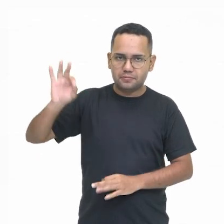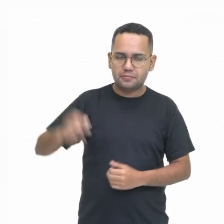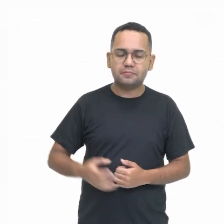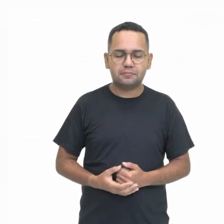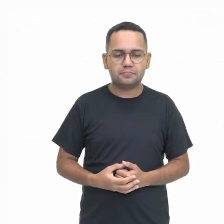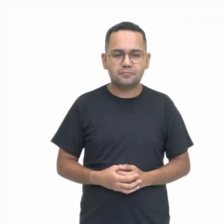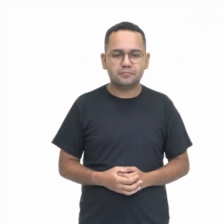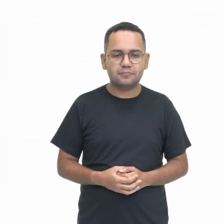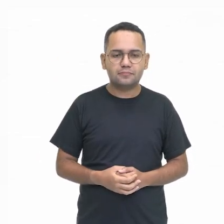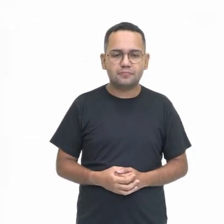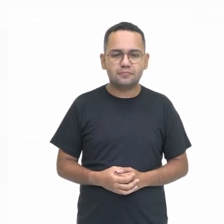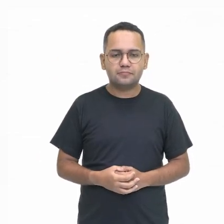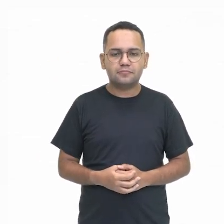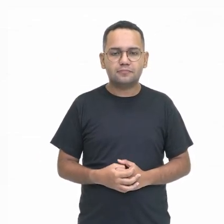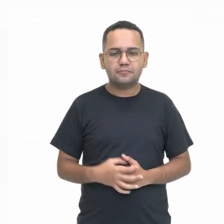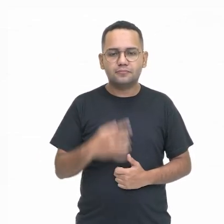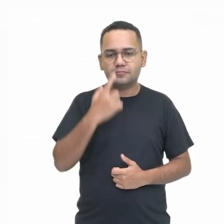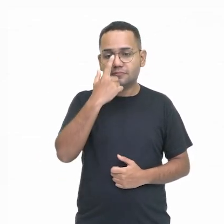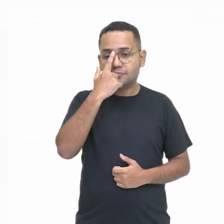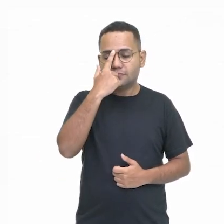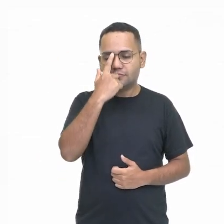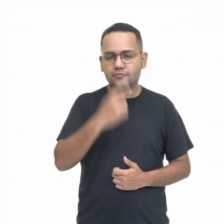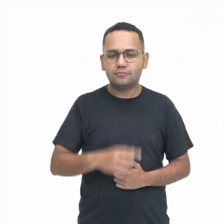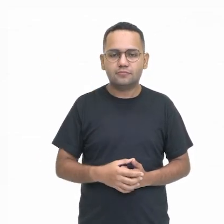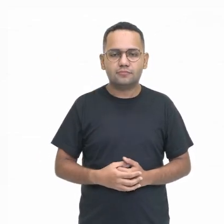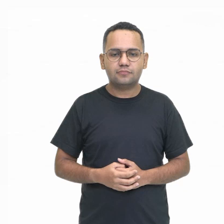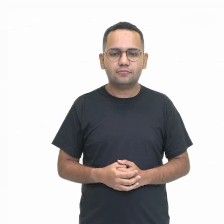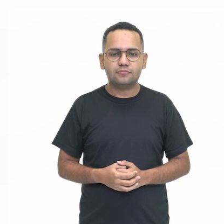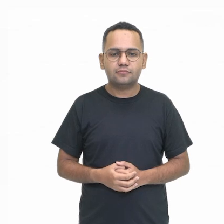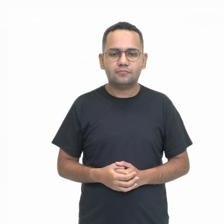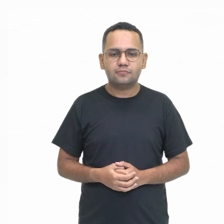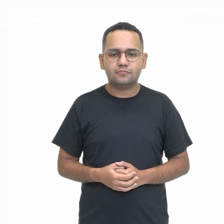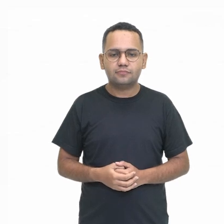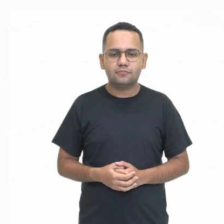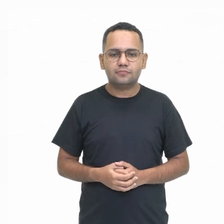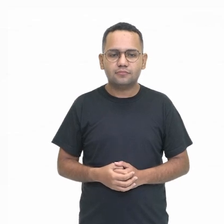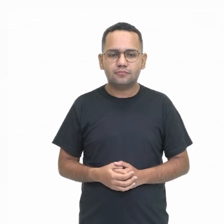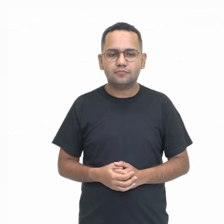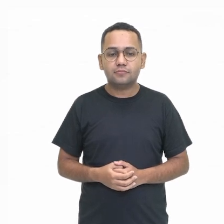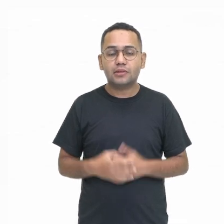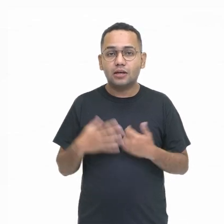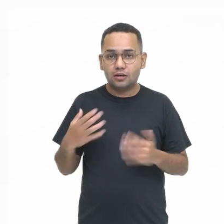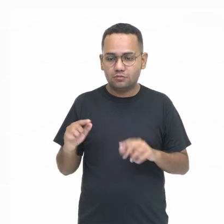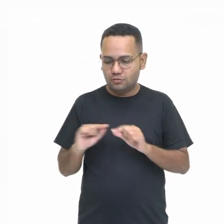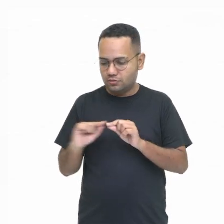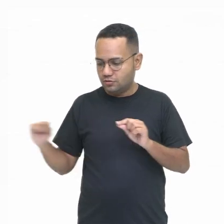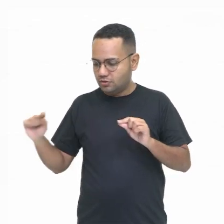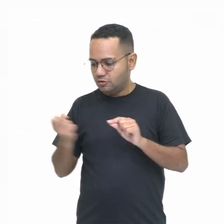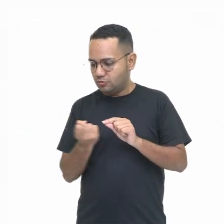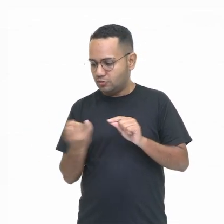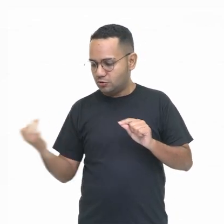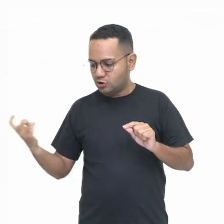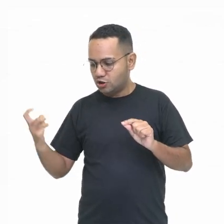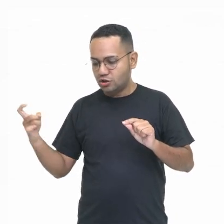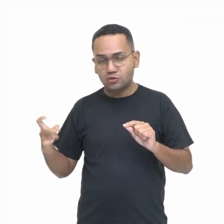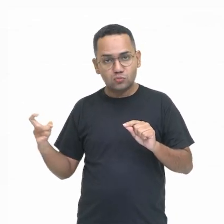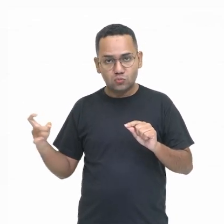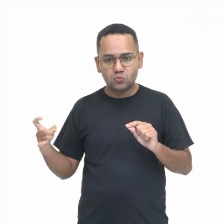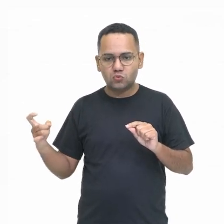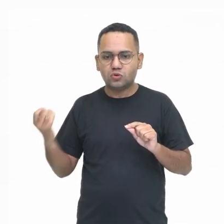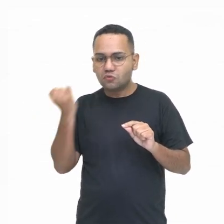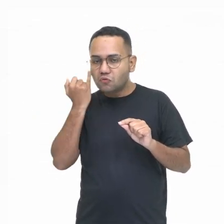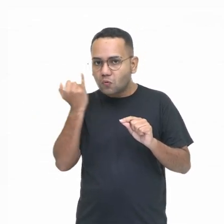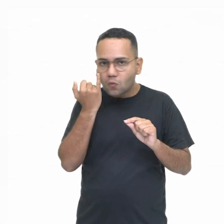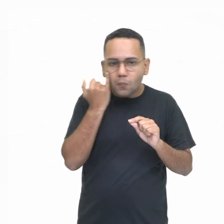reta representa uma função crescente. E olha só, quanto maior for o valor do x, maior será